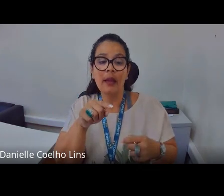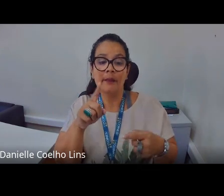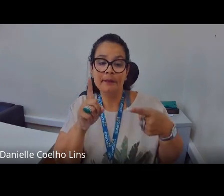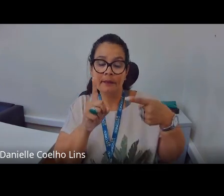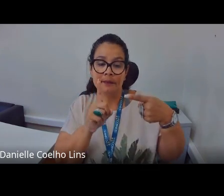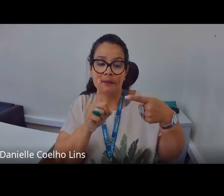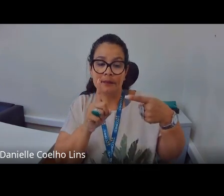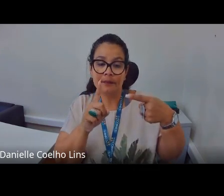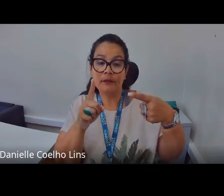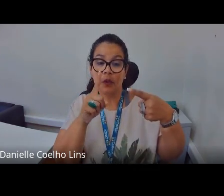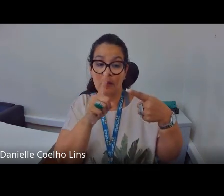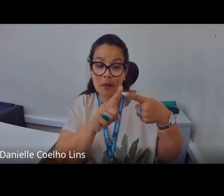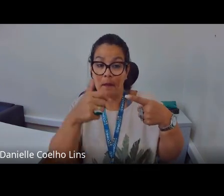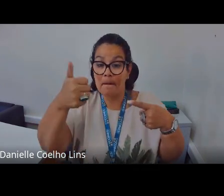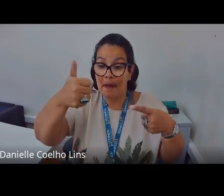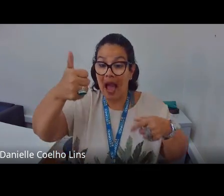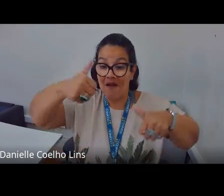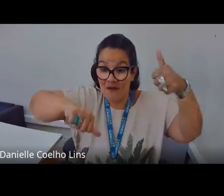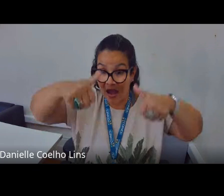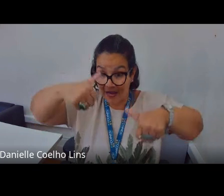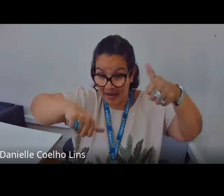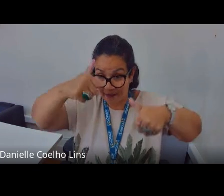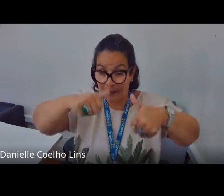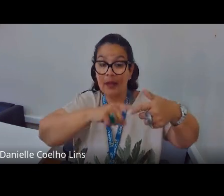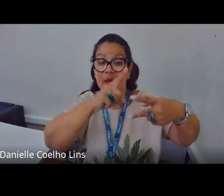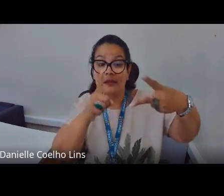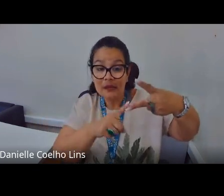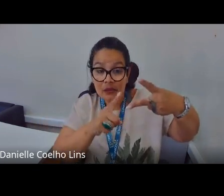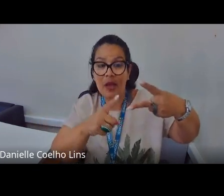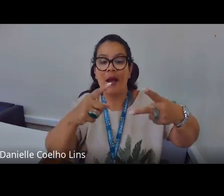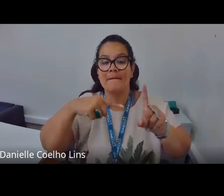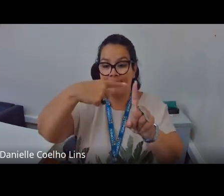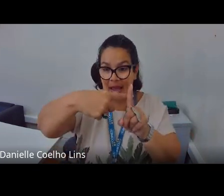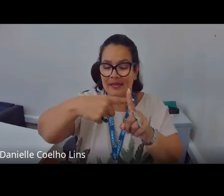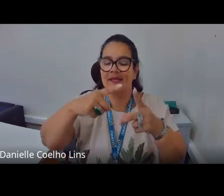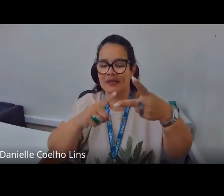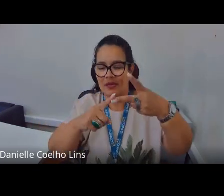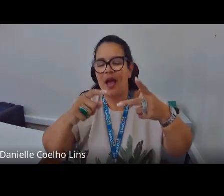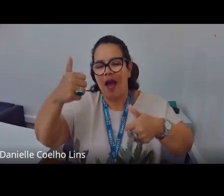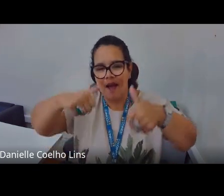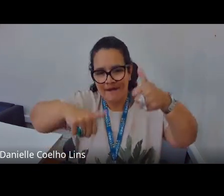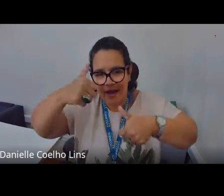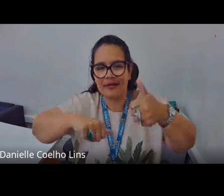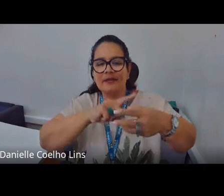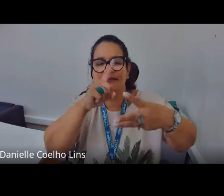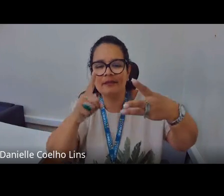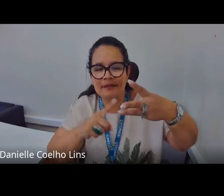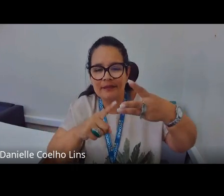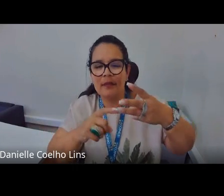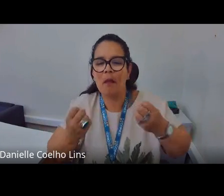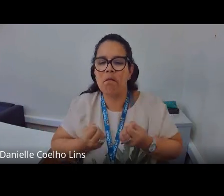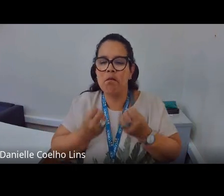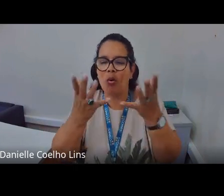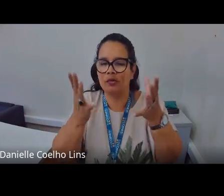gestão e uma nova organização. A primeira avaliação e mais a segunda